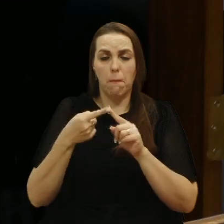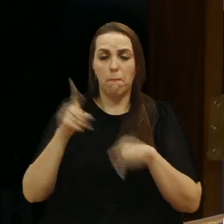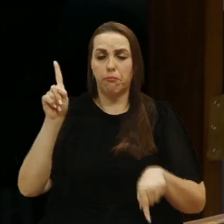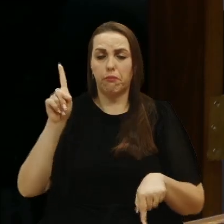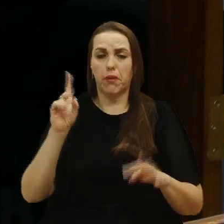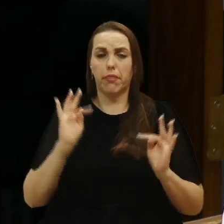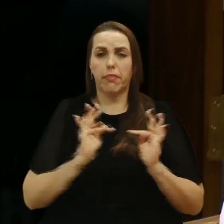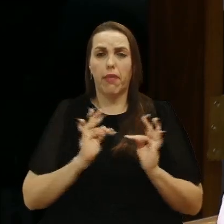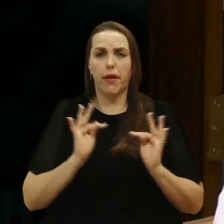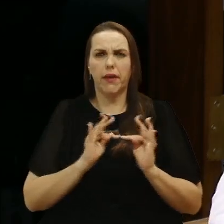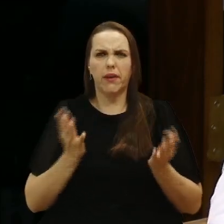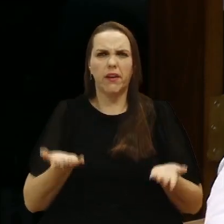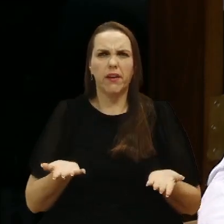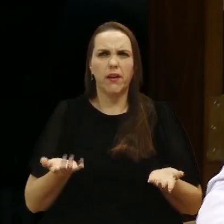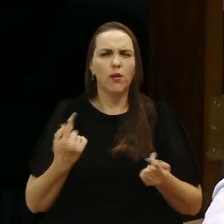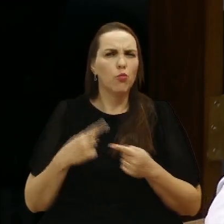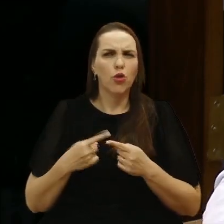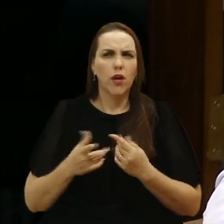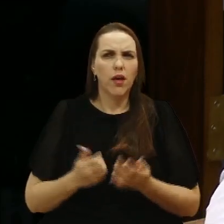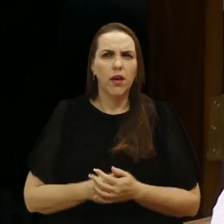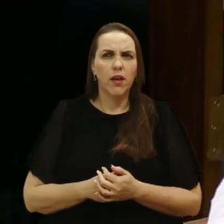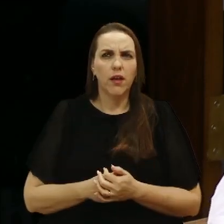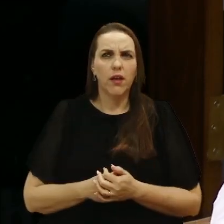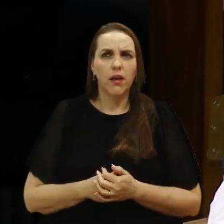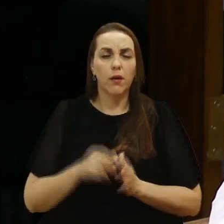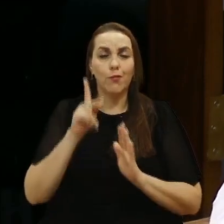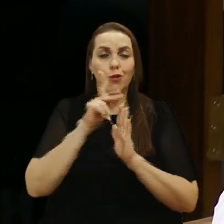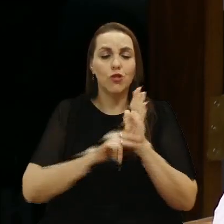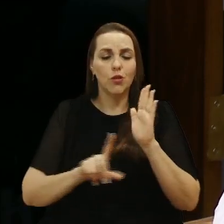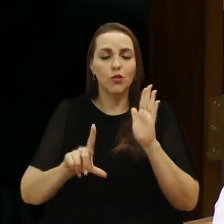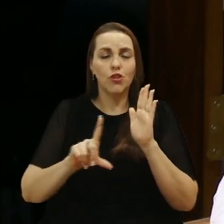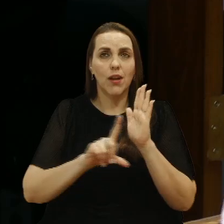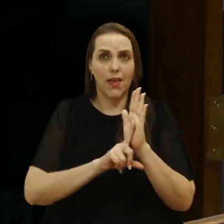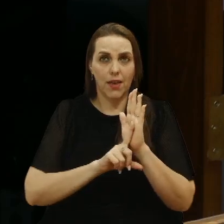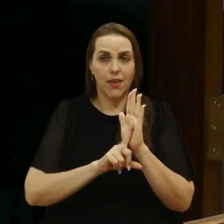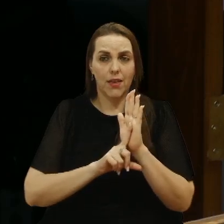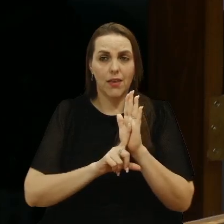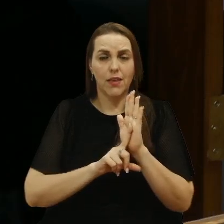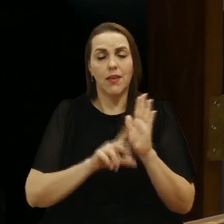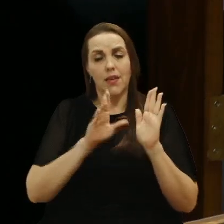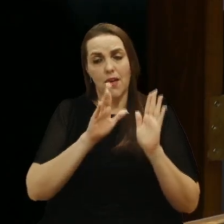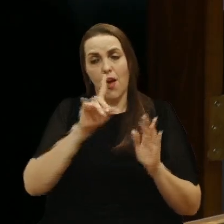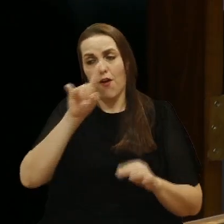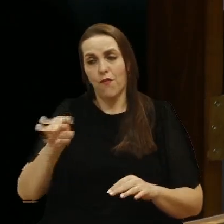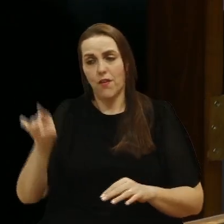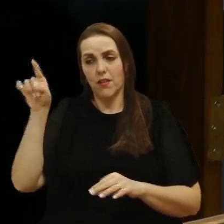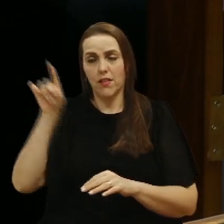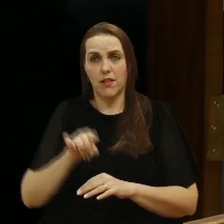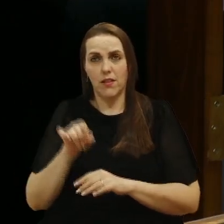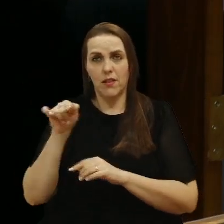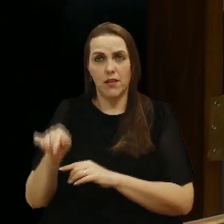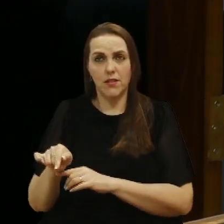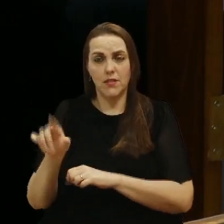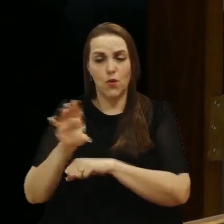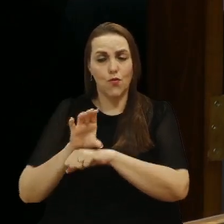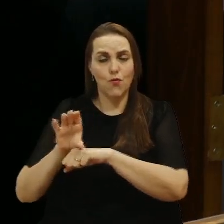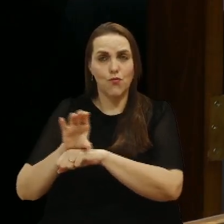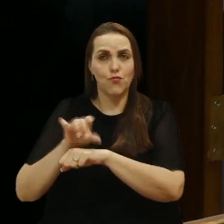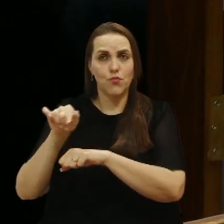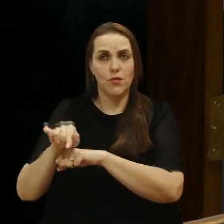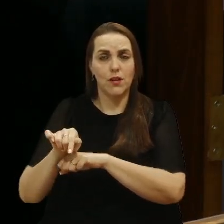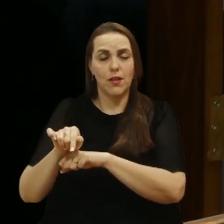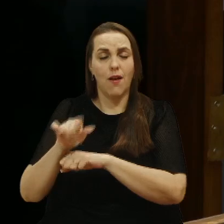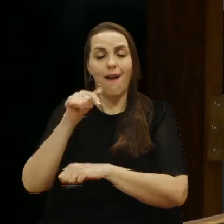nós temos. Porque o projeto de lei e a vedação constitucional vai determinar que essa